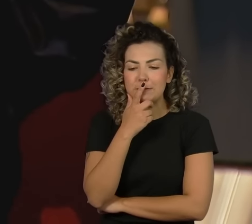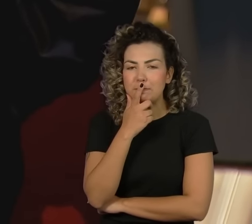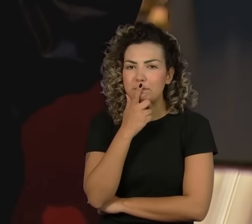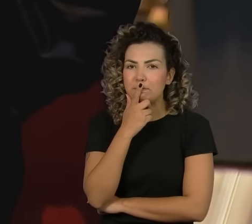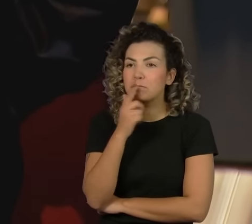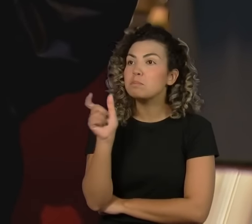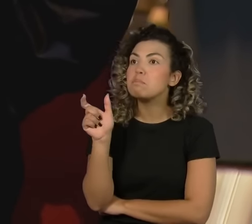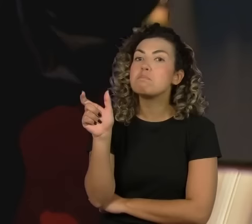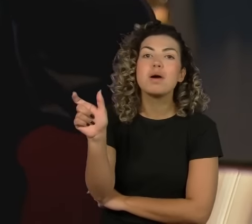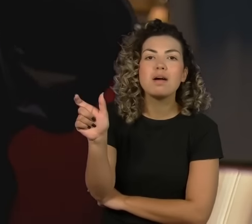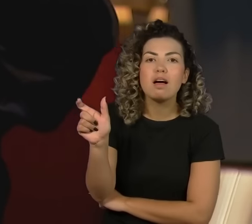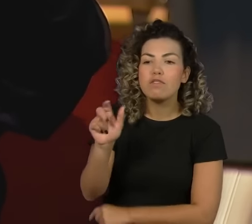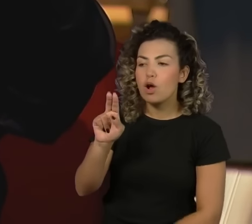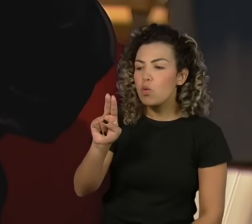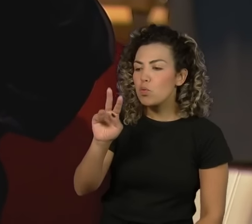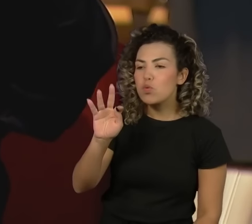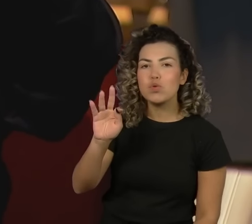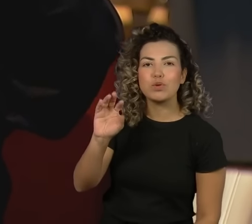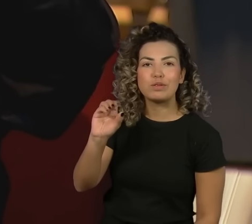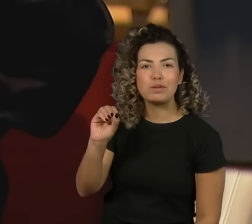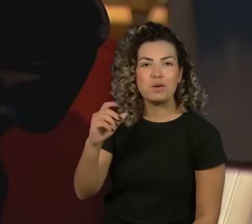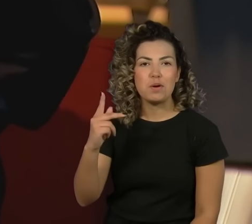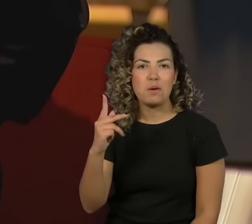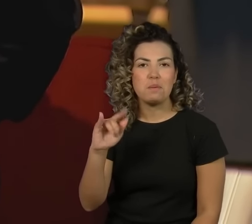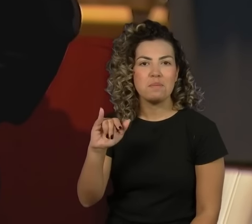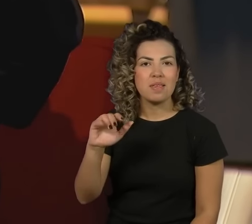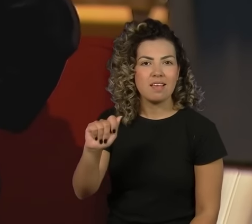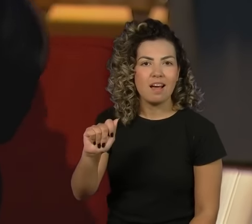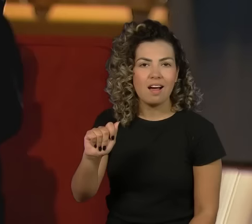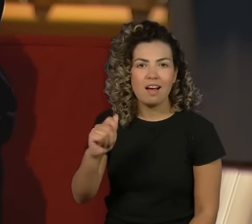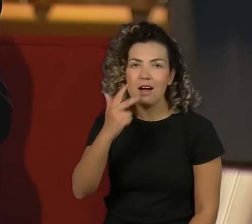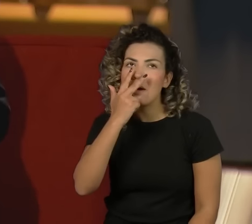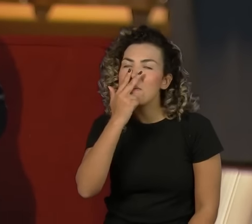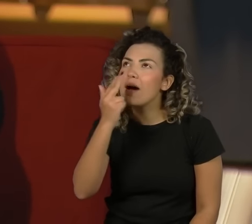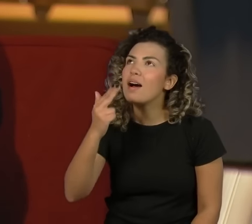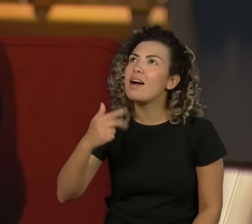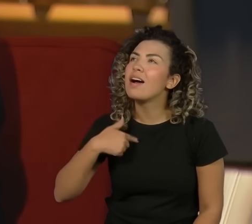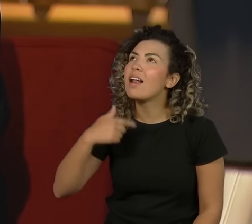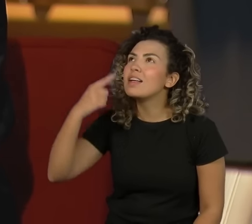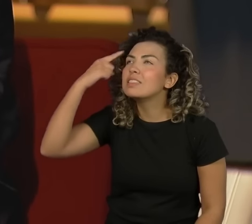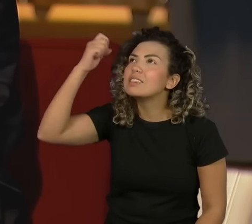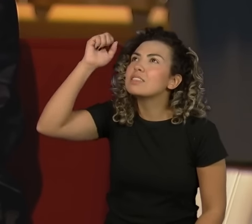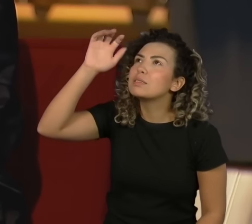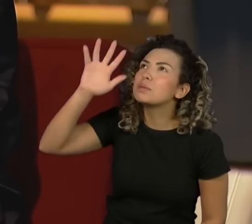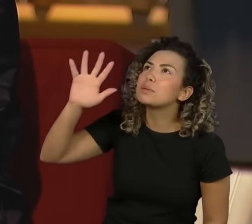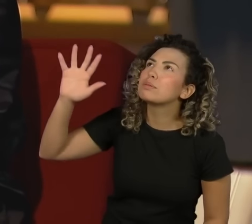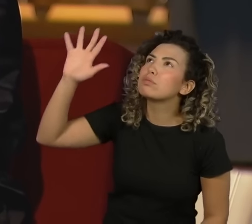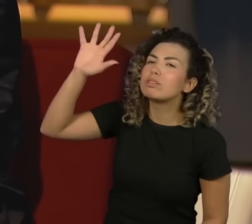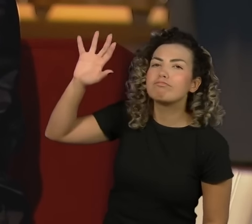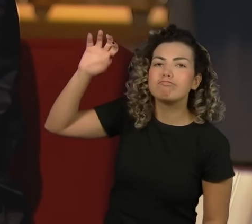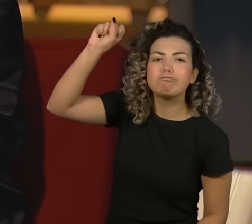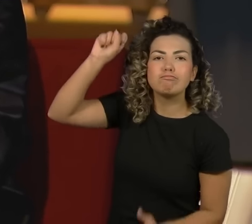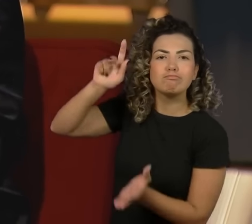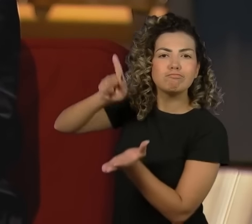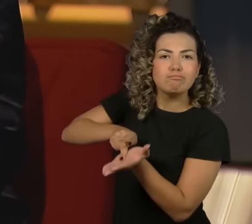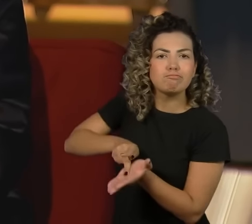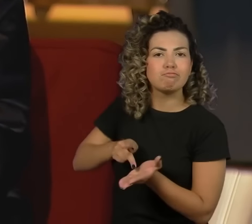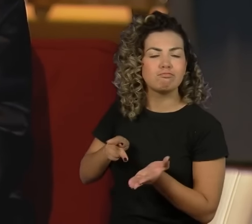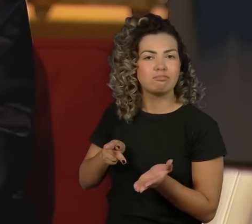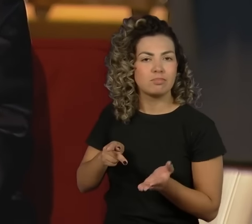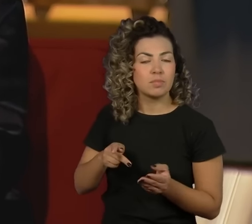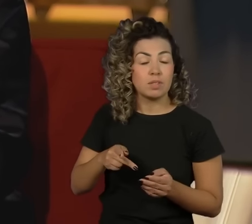utopia. E aí ela vai se diferenciar da música americana, do jazz americano. Porque a